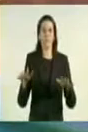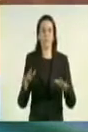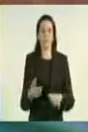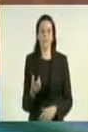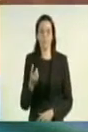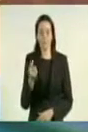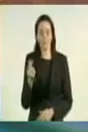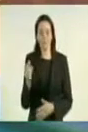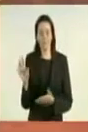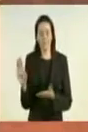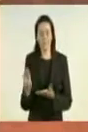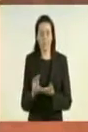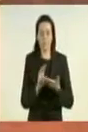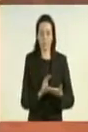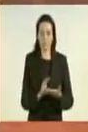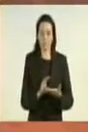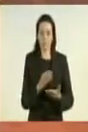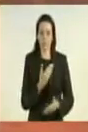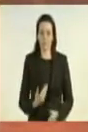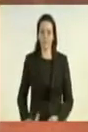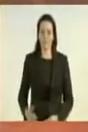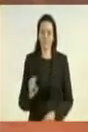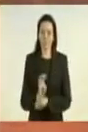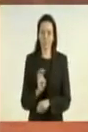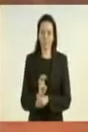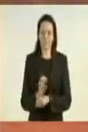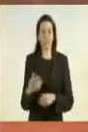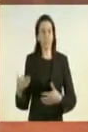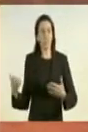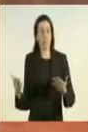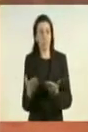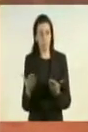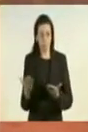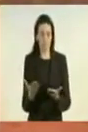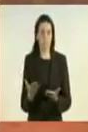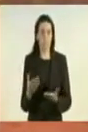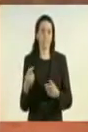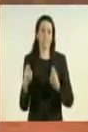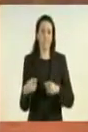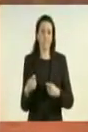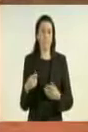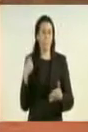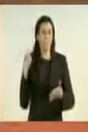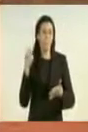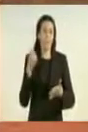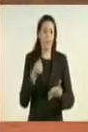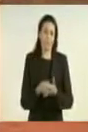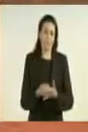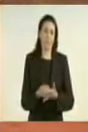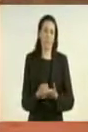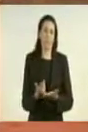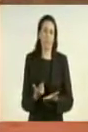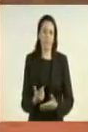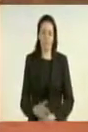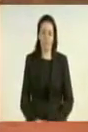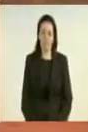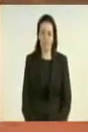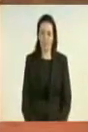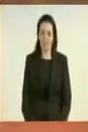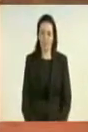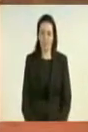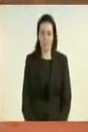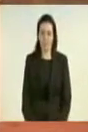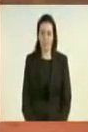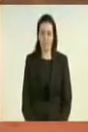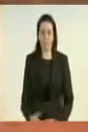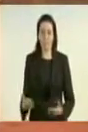administração, o governo do Estado teve de arcar com dívidas herdadas da gestão de Rosiana e Ricardo Murá. A